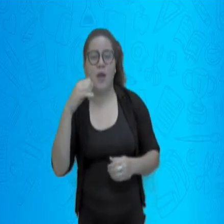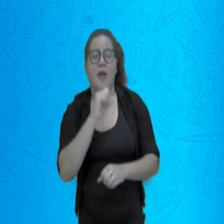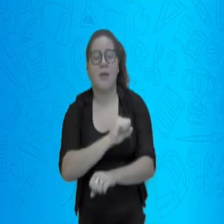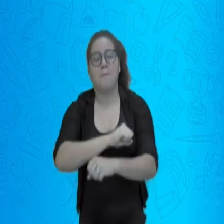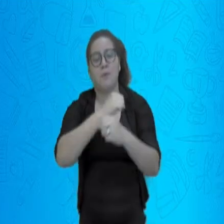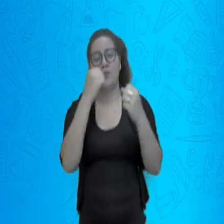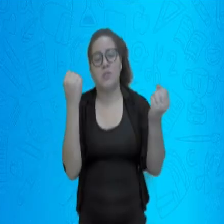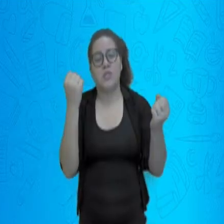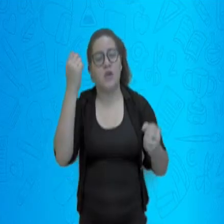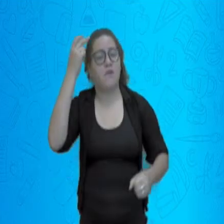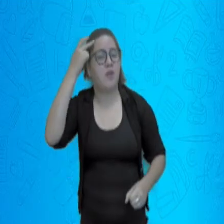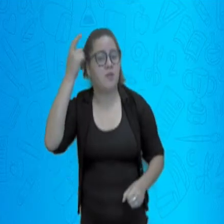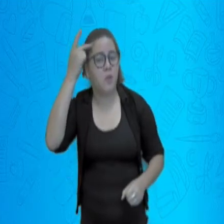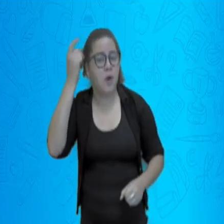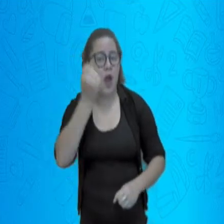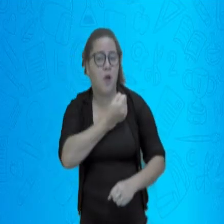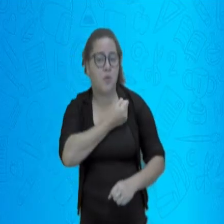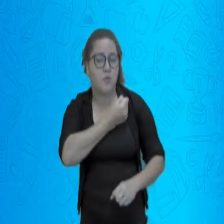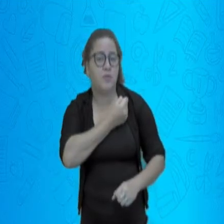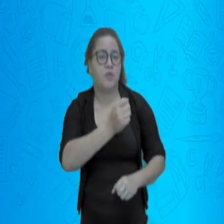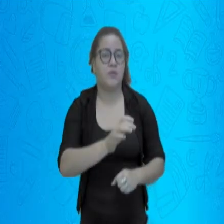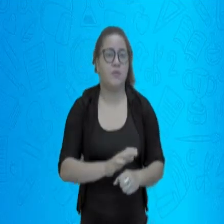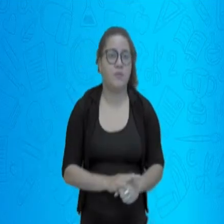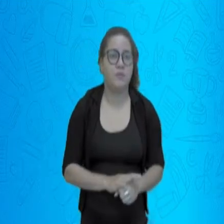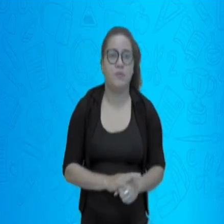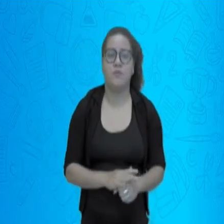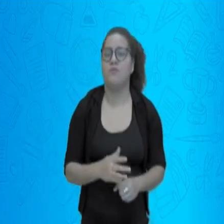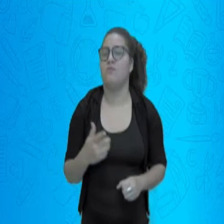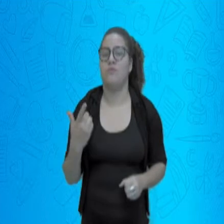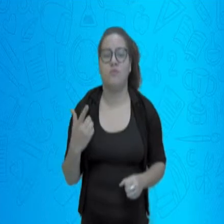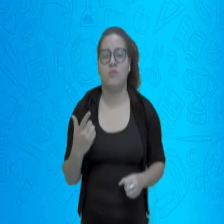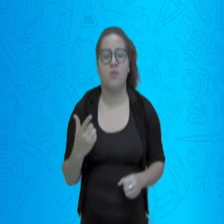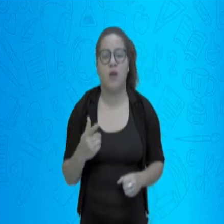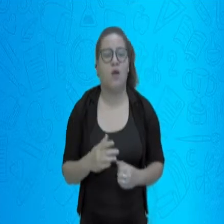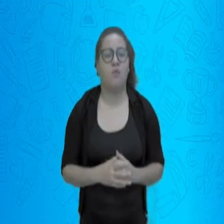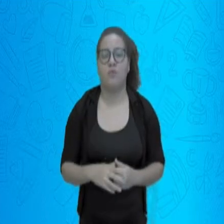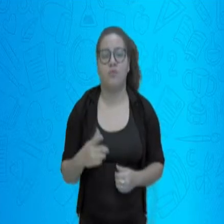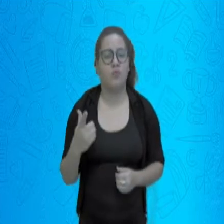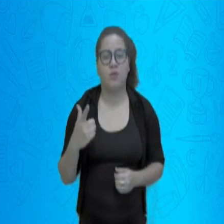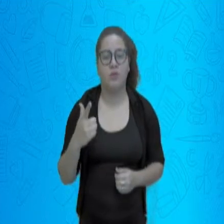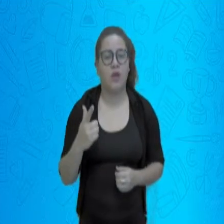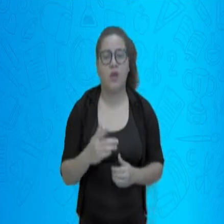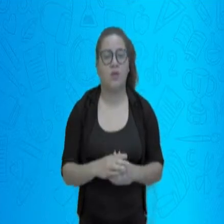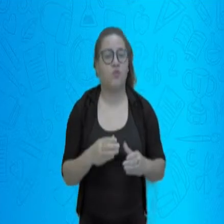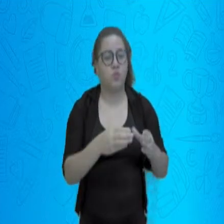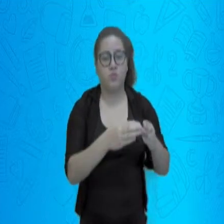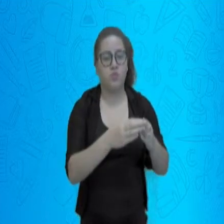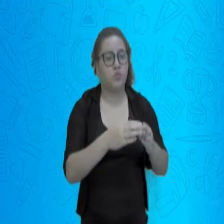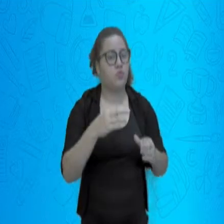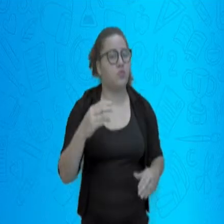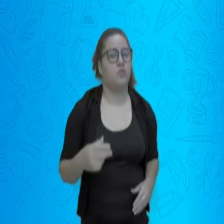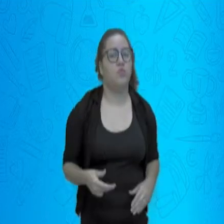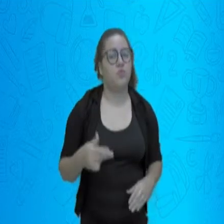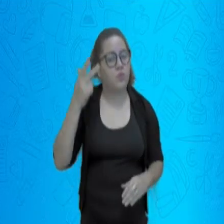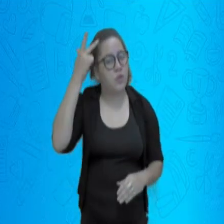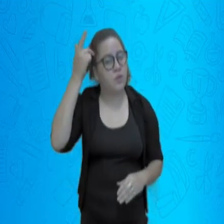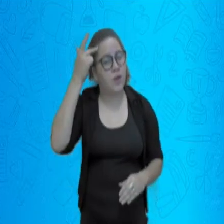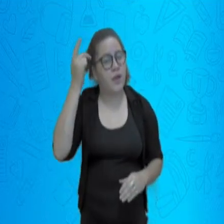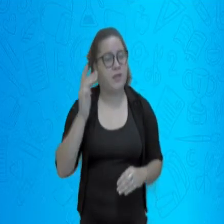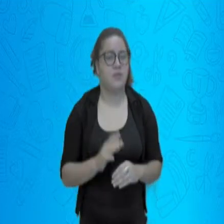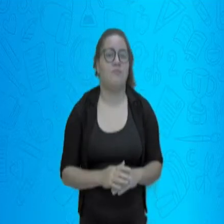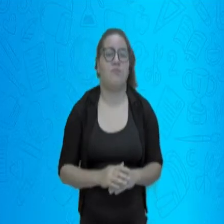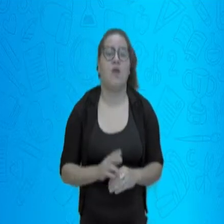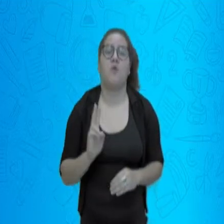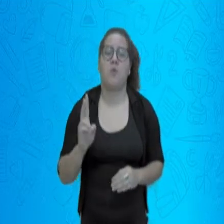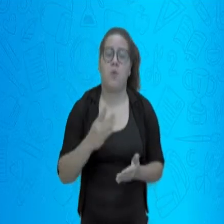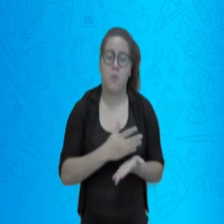possível mais aqui no conjunto dos números naturais. Ele não pertence a esse conjunto dos números naturais. Aí que nós vamos começar com os